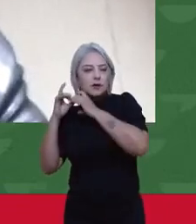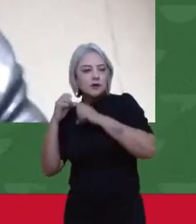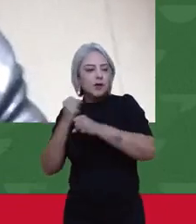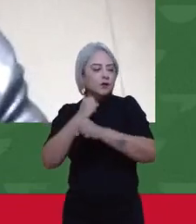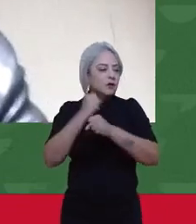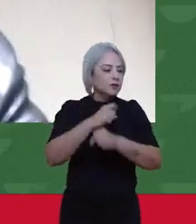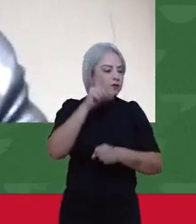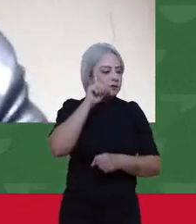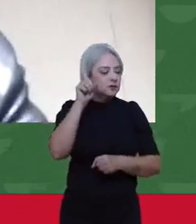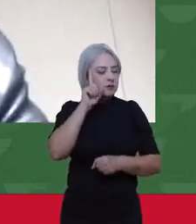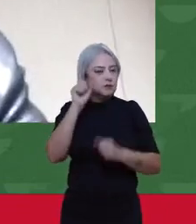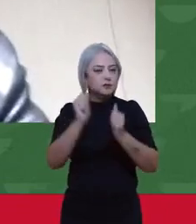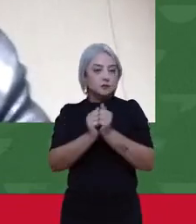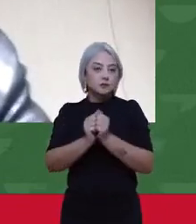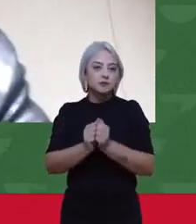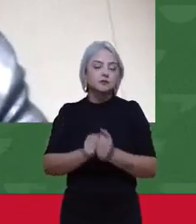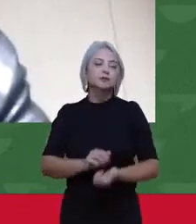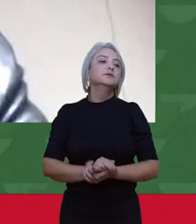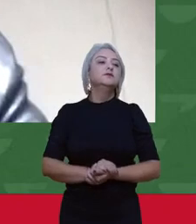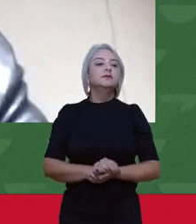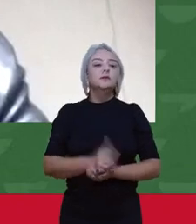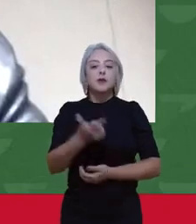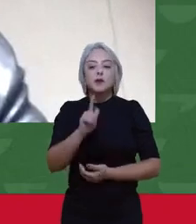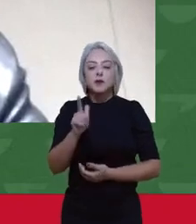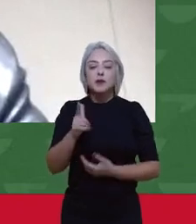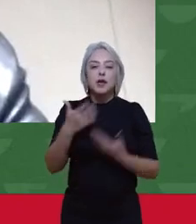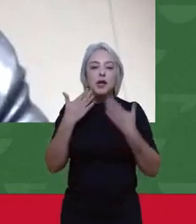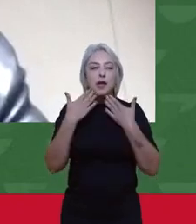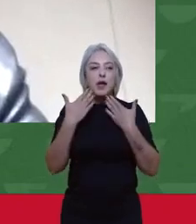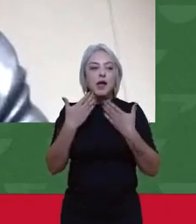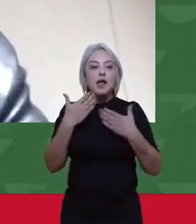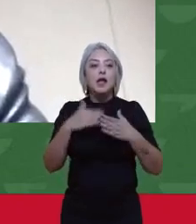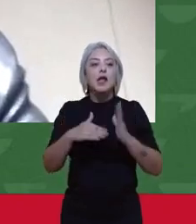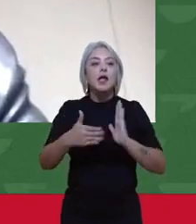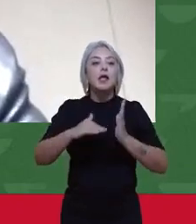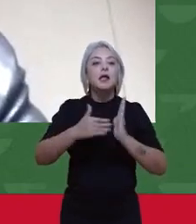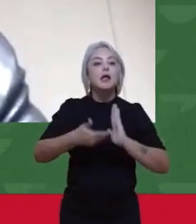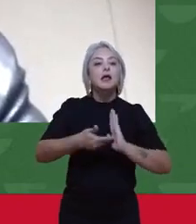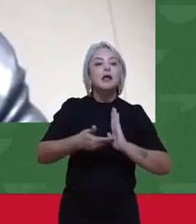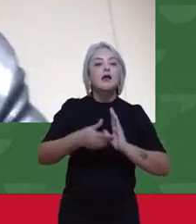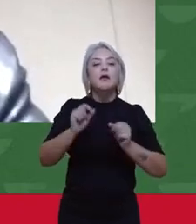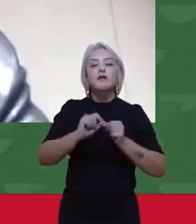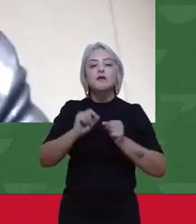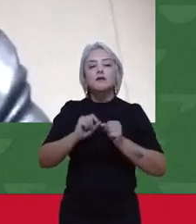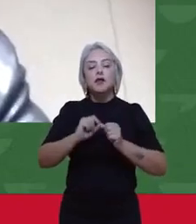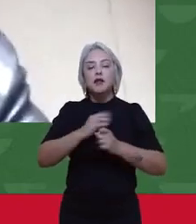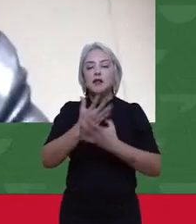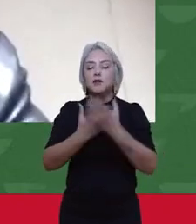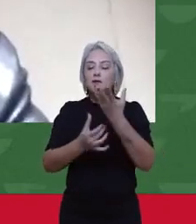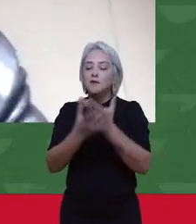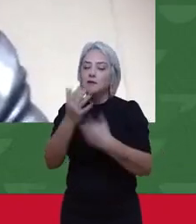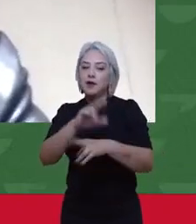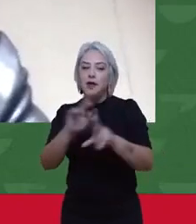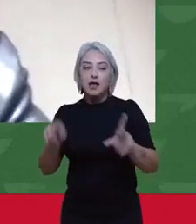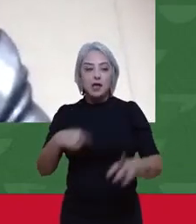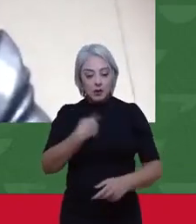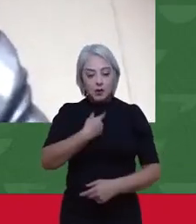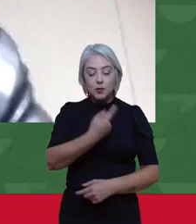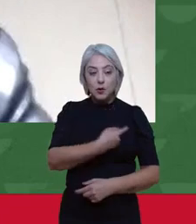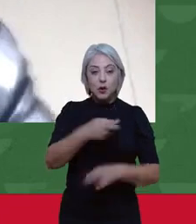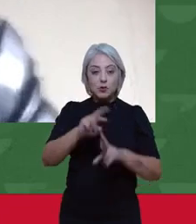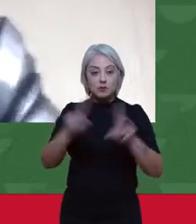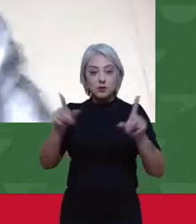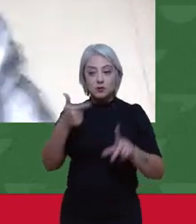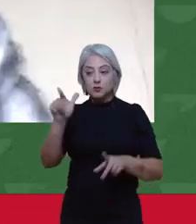no dia a dia junto conosco. Então, não tem nada apresentado nessa casa que não tenha sido feita com várias mãos. Esse é o diferencial da gente para os